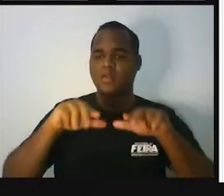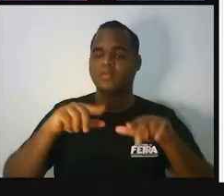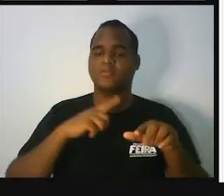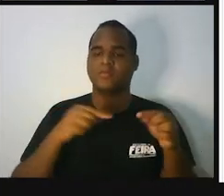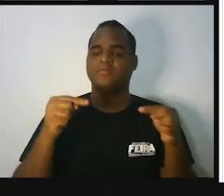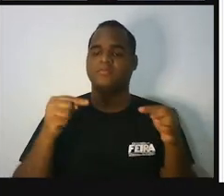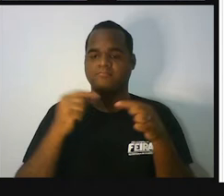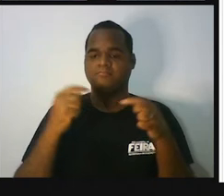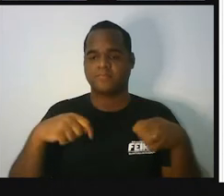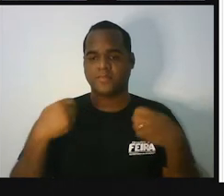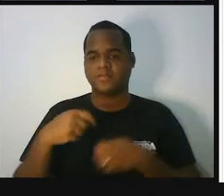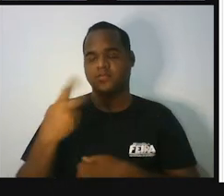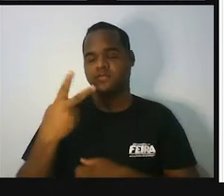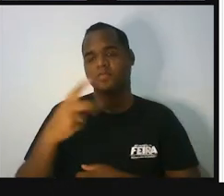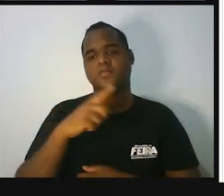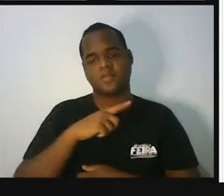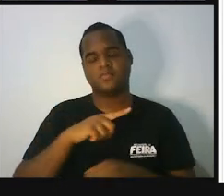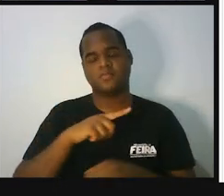2, ó.